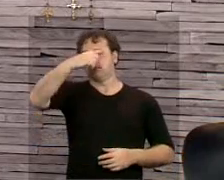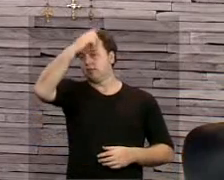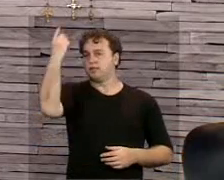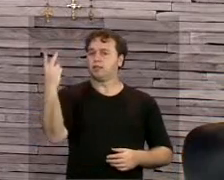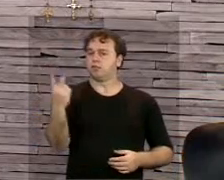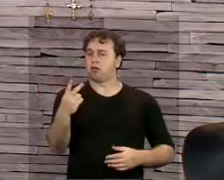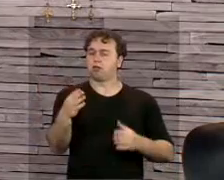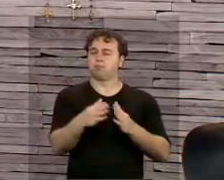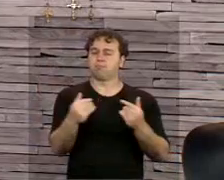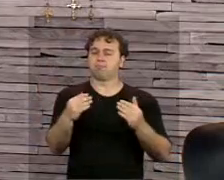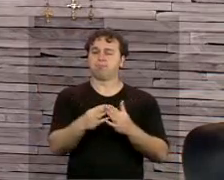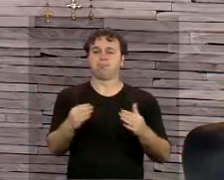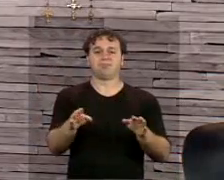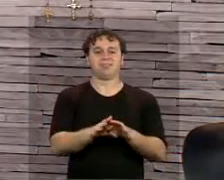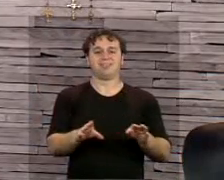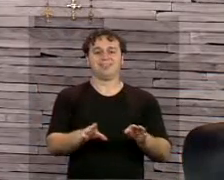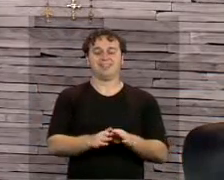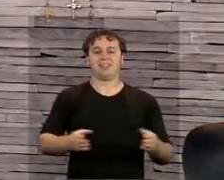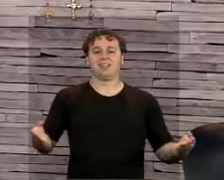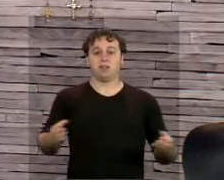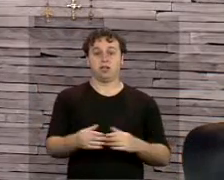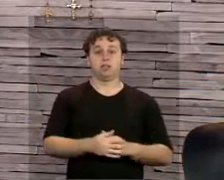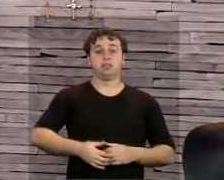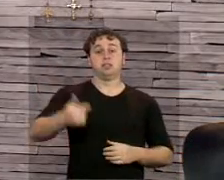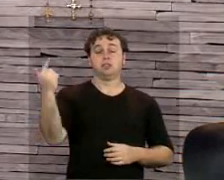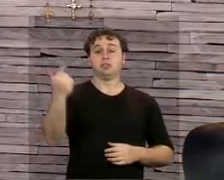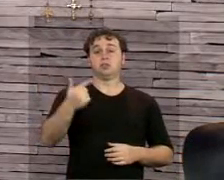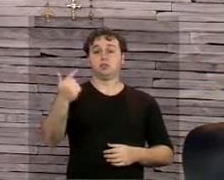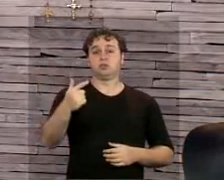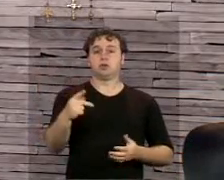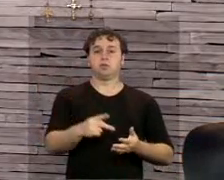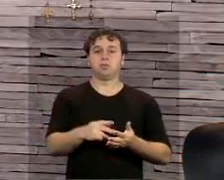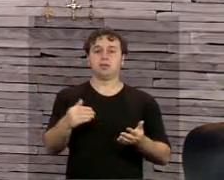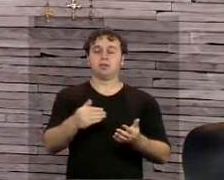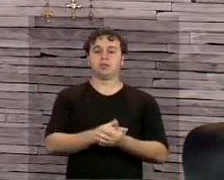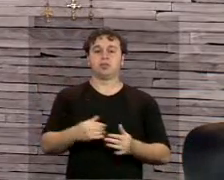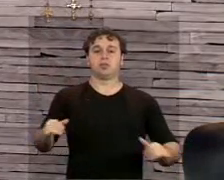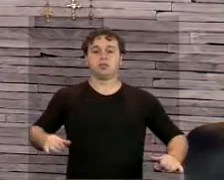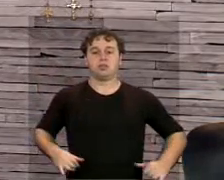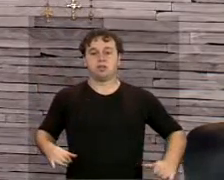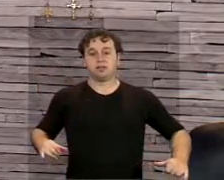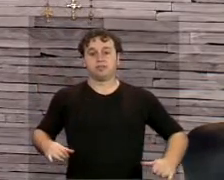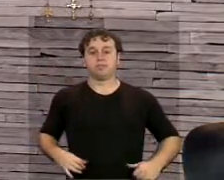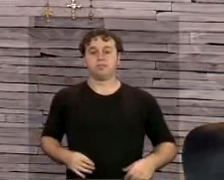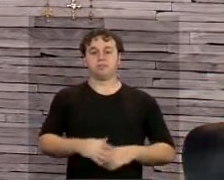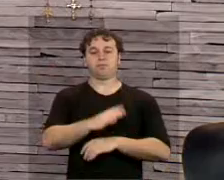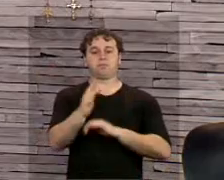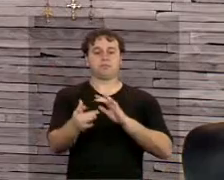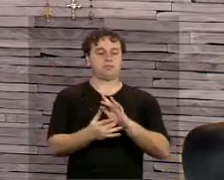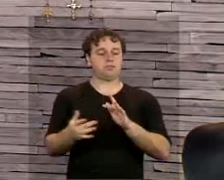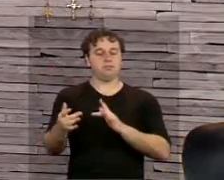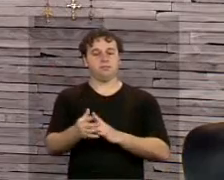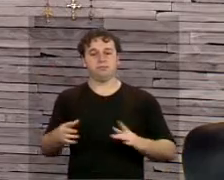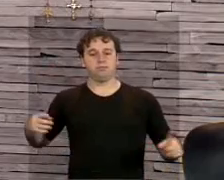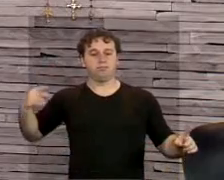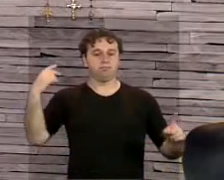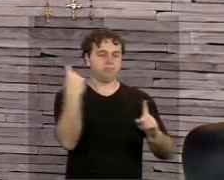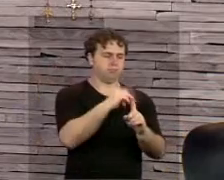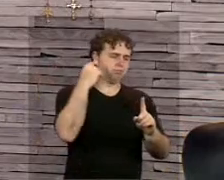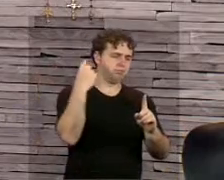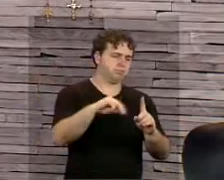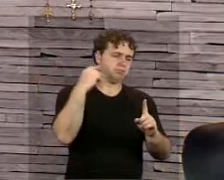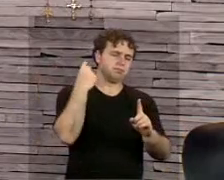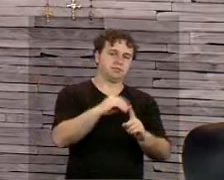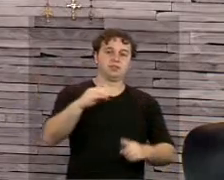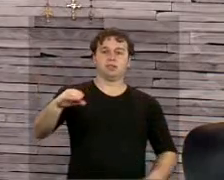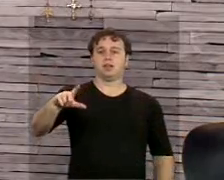também intercedam por você, Maria. Segundo o mistério doloroso, contemplamos a flagelação de Jesus com o Cláudio de